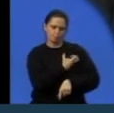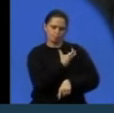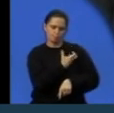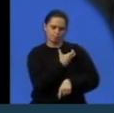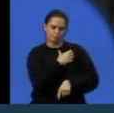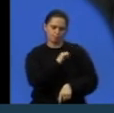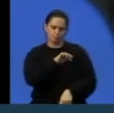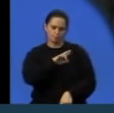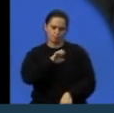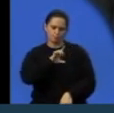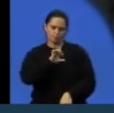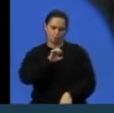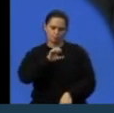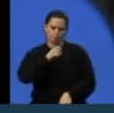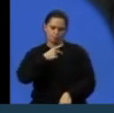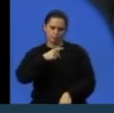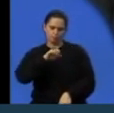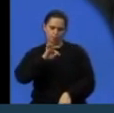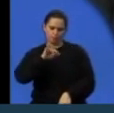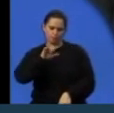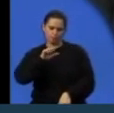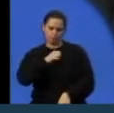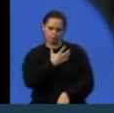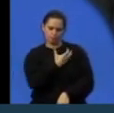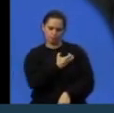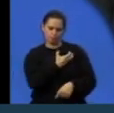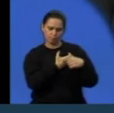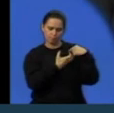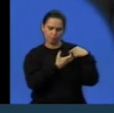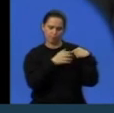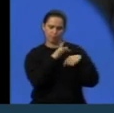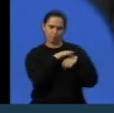cardiopatia, que é a doença em alguma das áreas do coração,